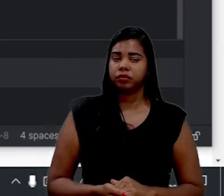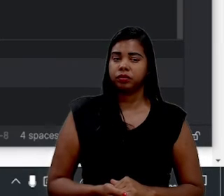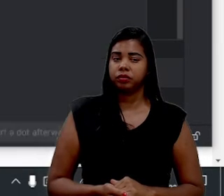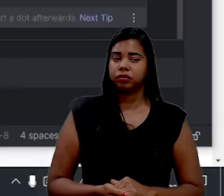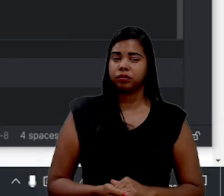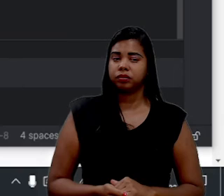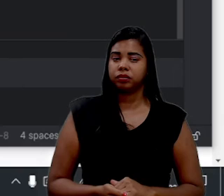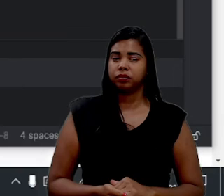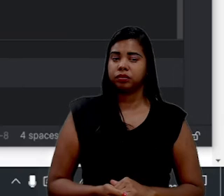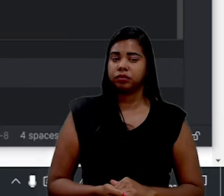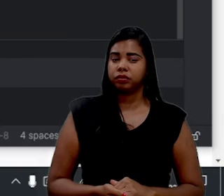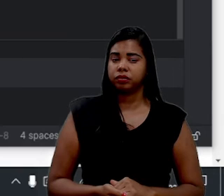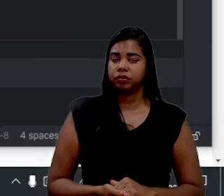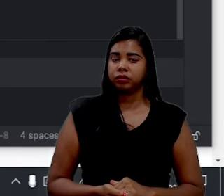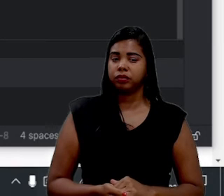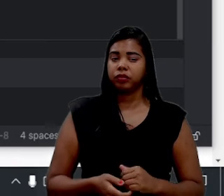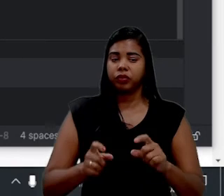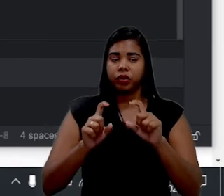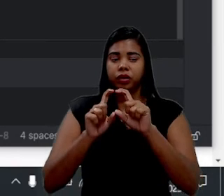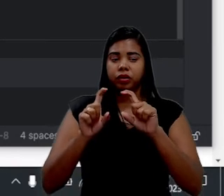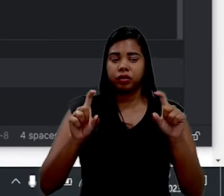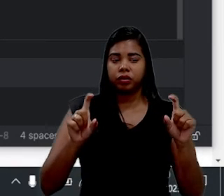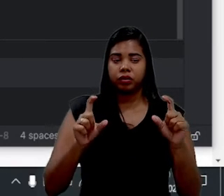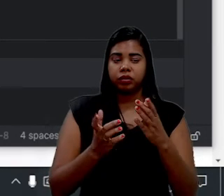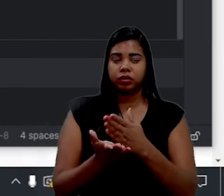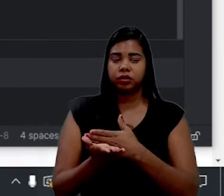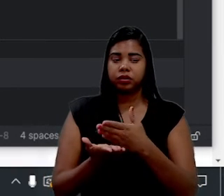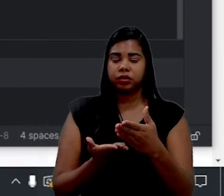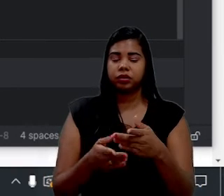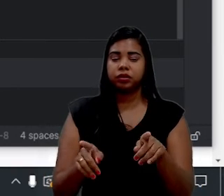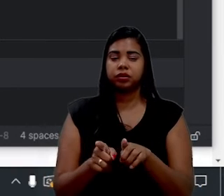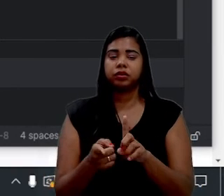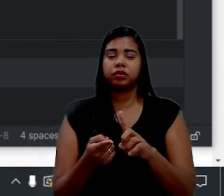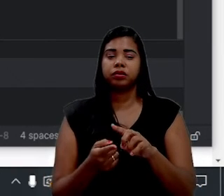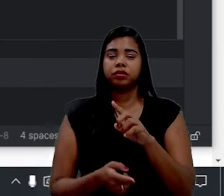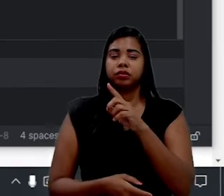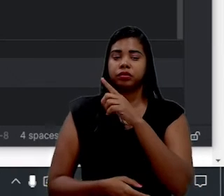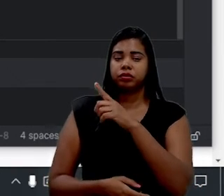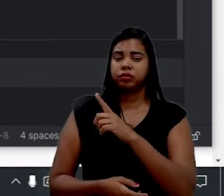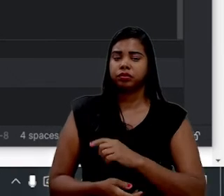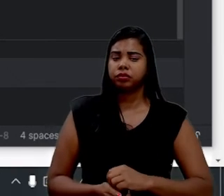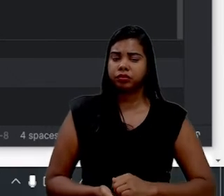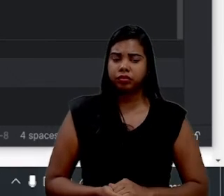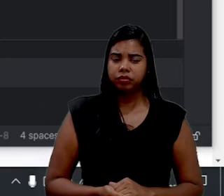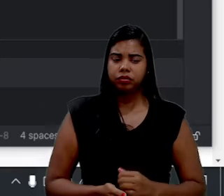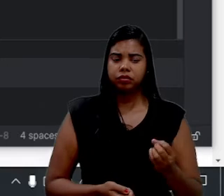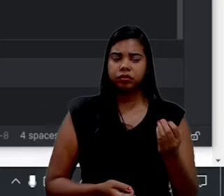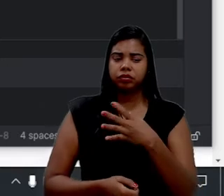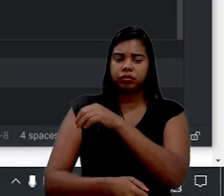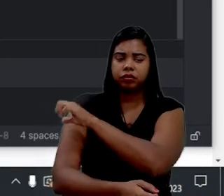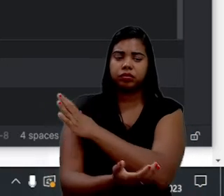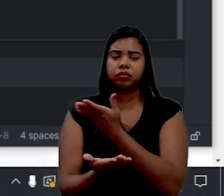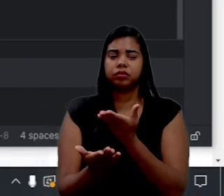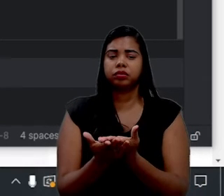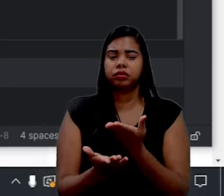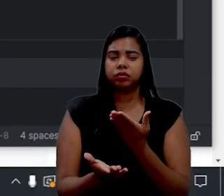fazer o preenchimento, né, outra página, a página inicial, onde clica no botão aí novo estudante, e depois ele vem para essa parte do